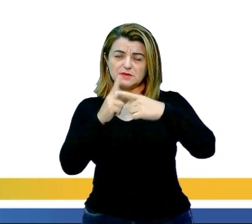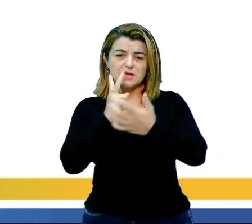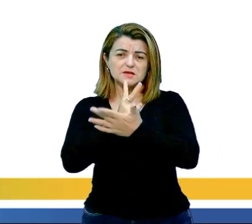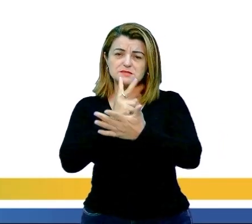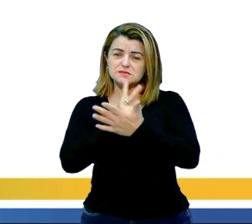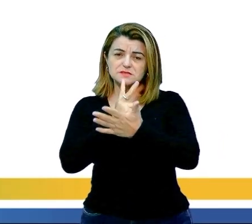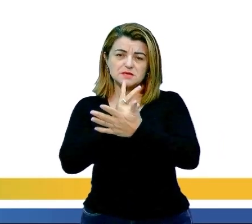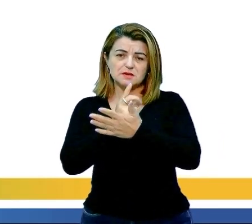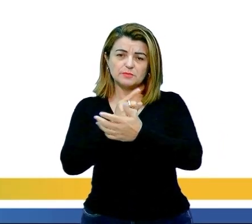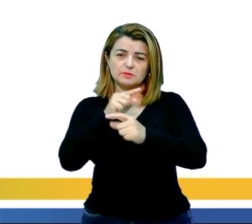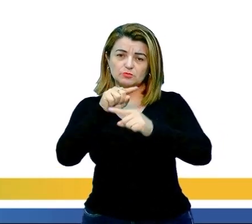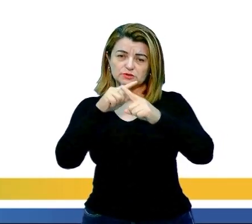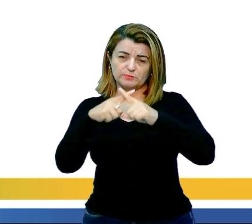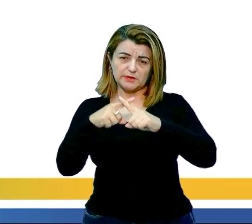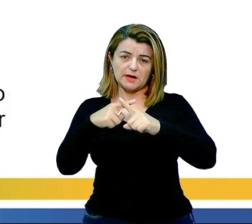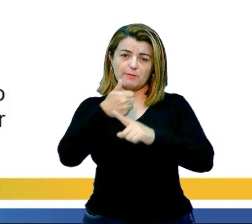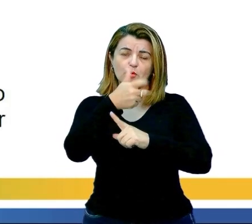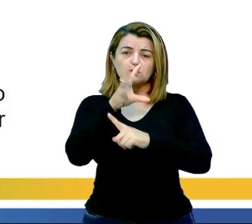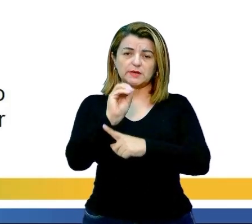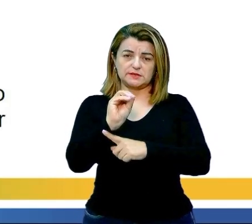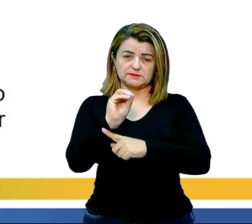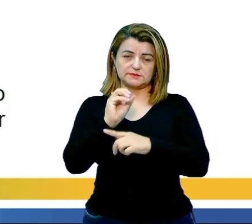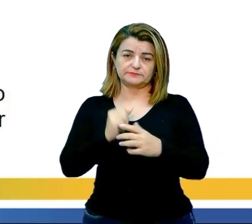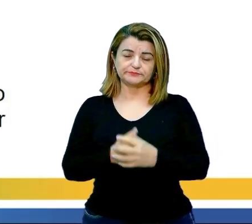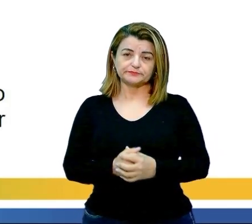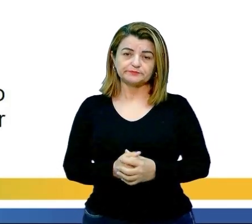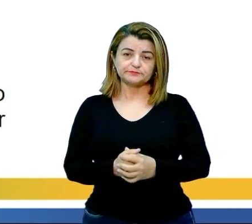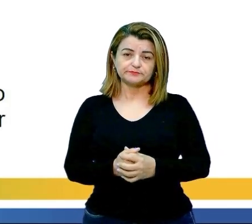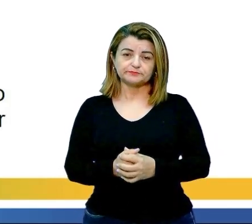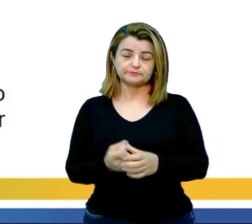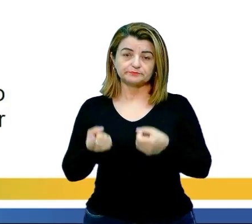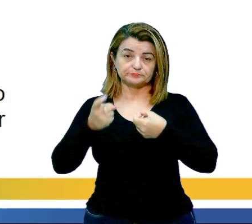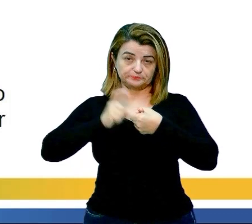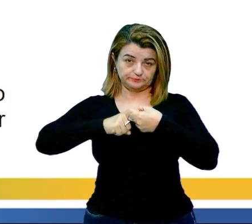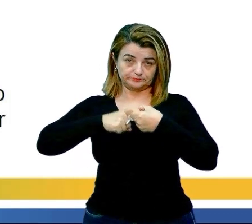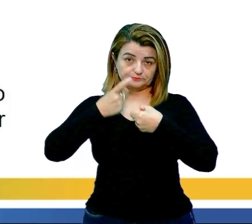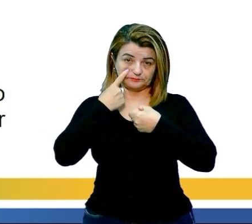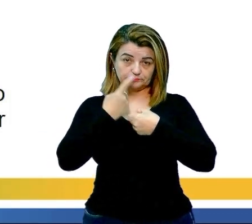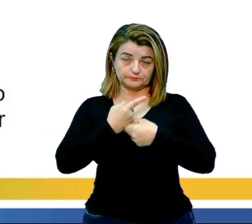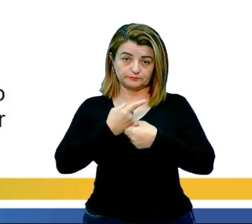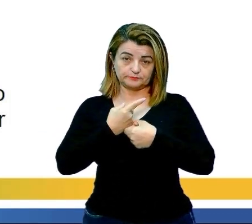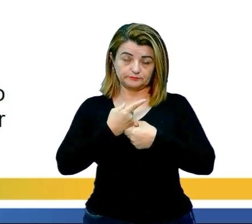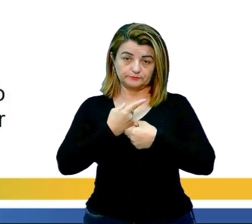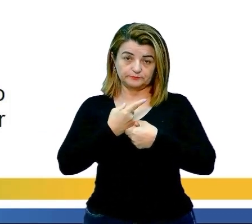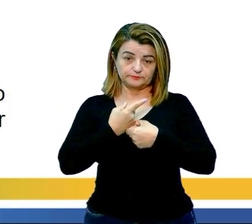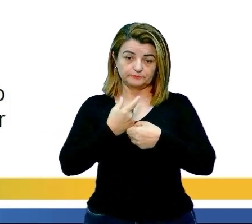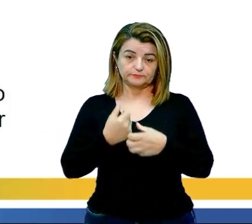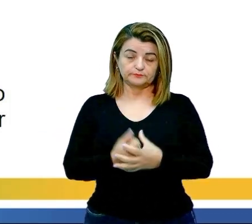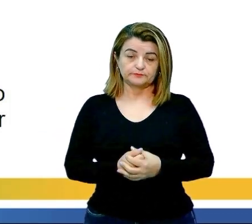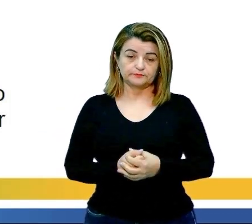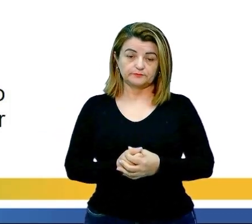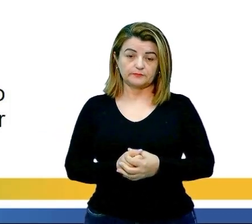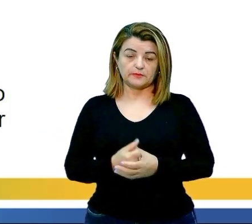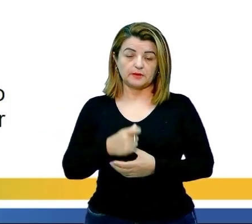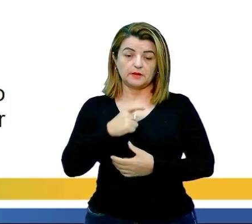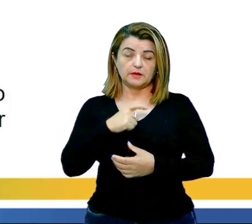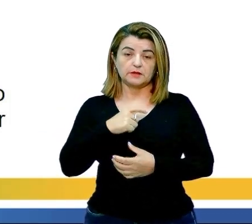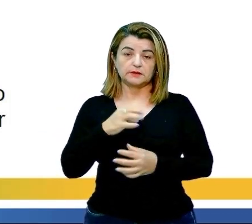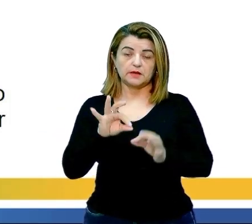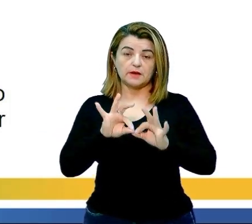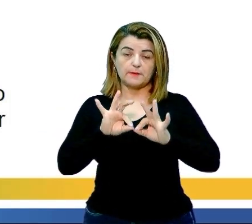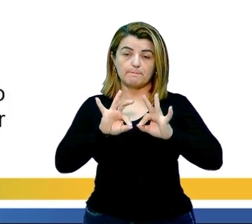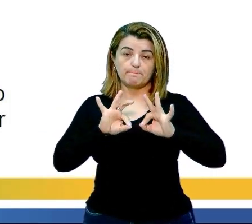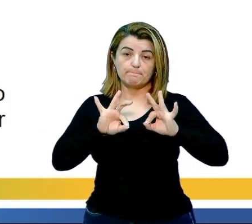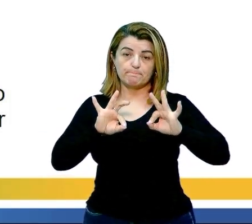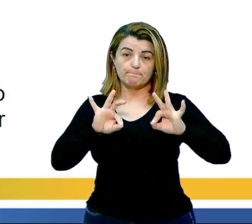por 10, tá? Voltamos lá na situação. Observe aí que nós estamos em metros. Eu